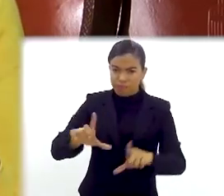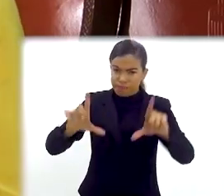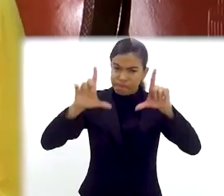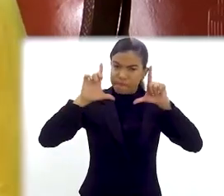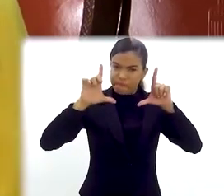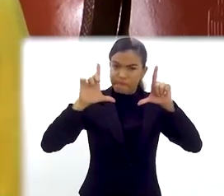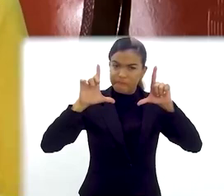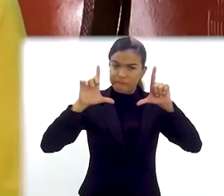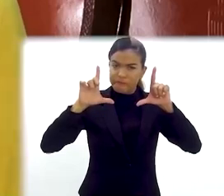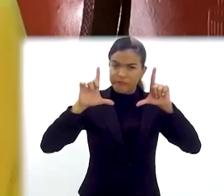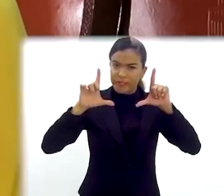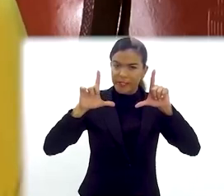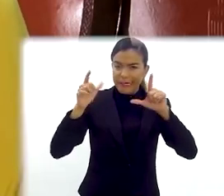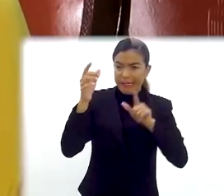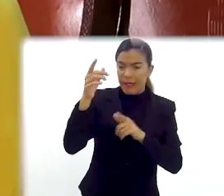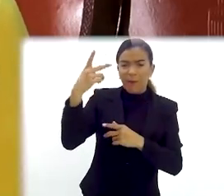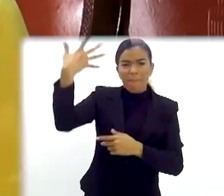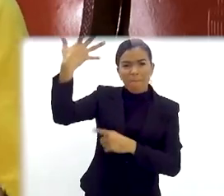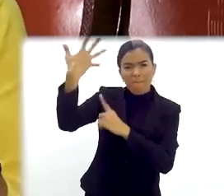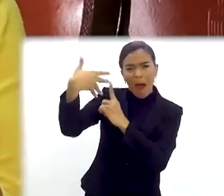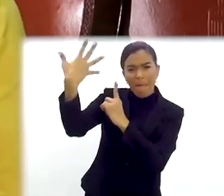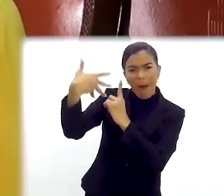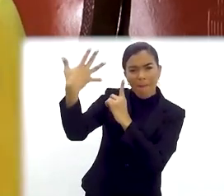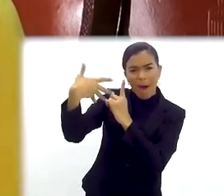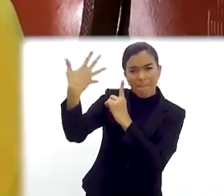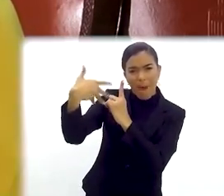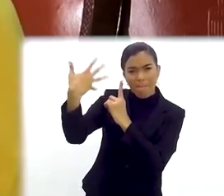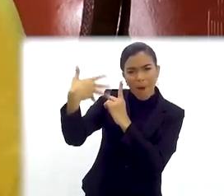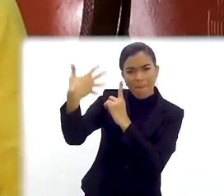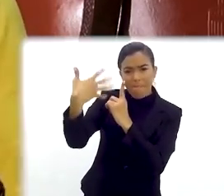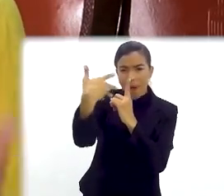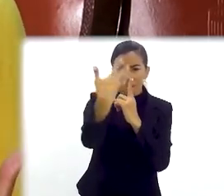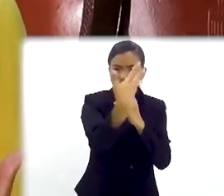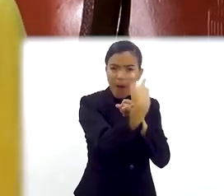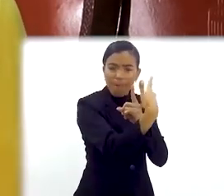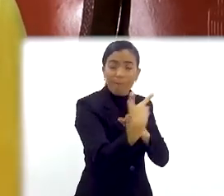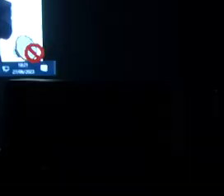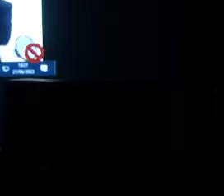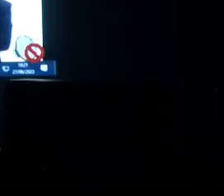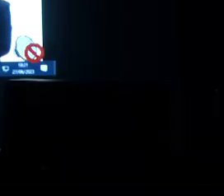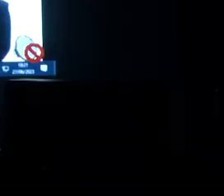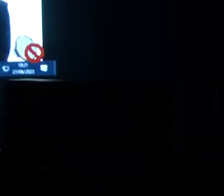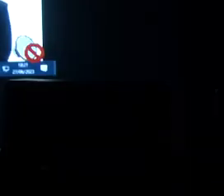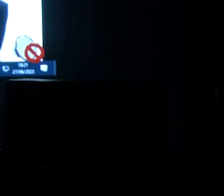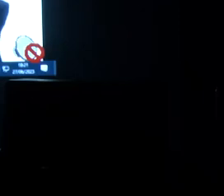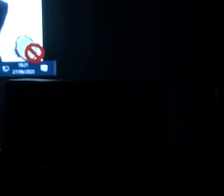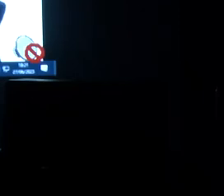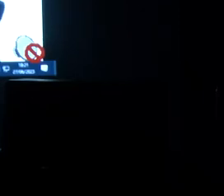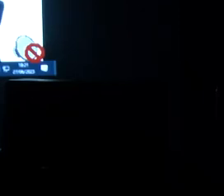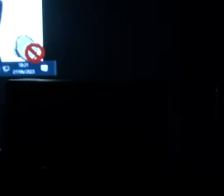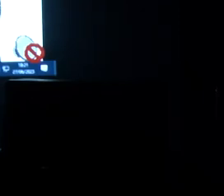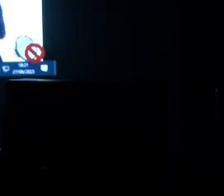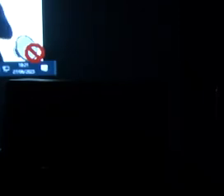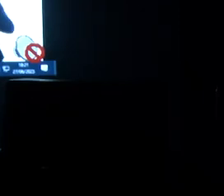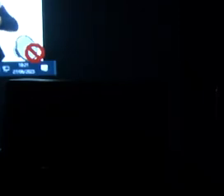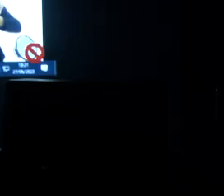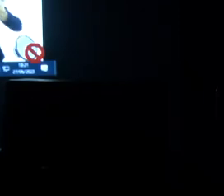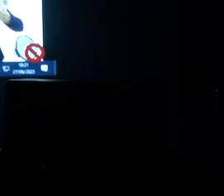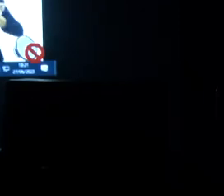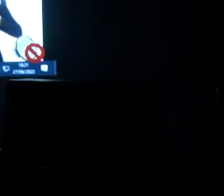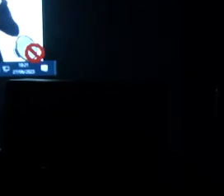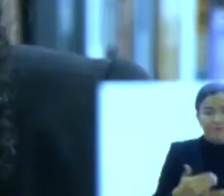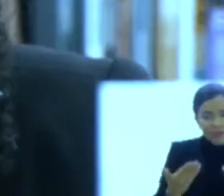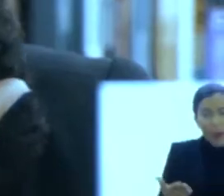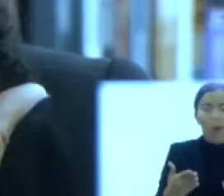seu nome ao crivo, né? A análise da população, e é assim que tem que ser. Em 40 minutos, o telespectador